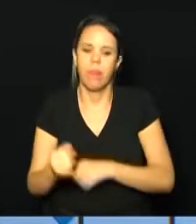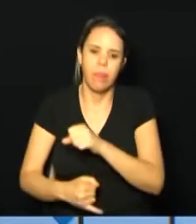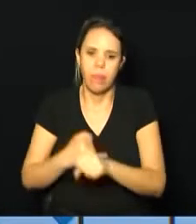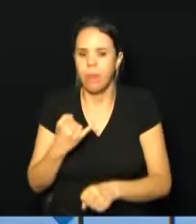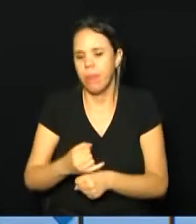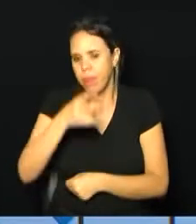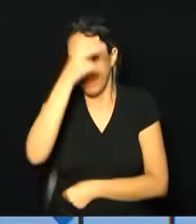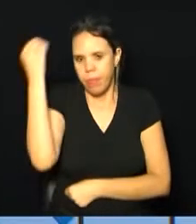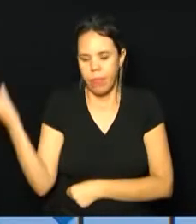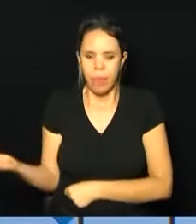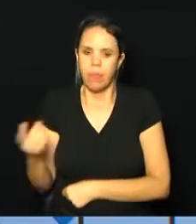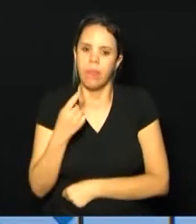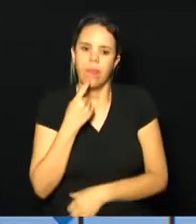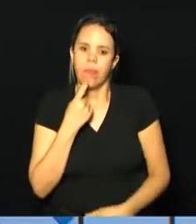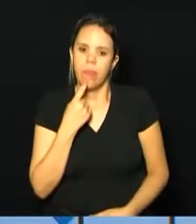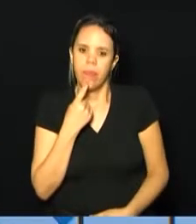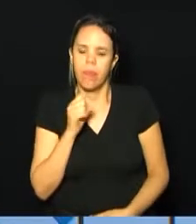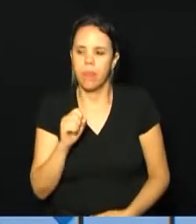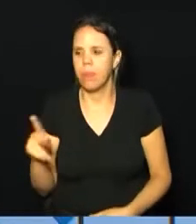da Prefeitura,